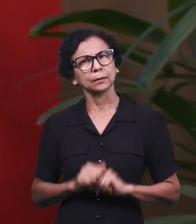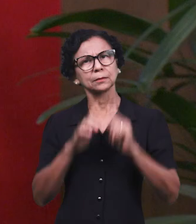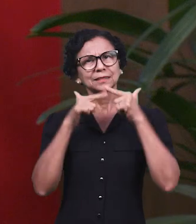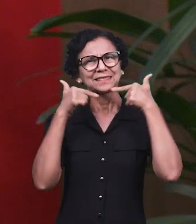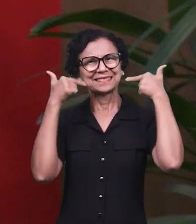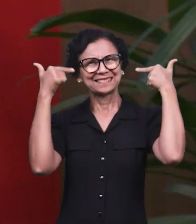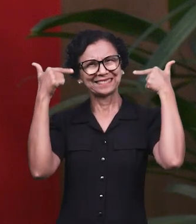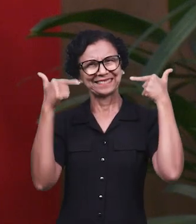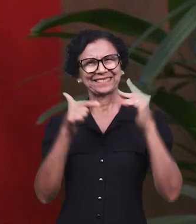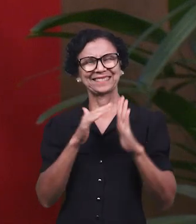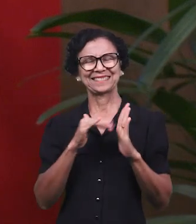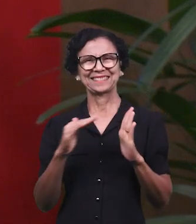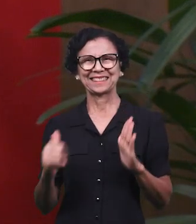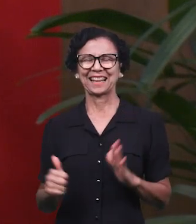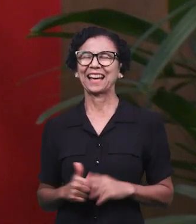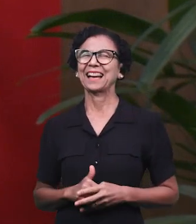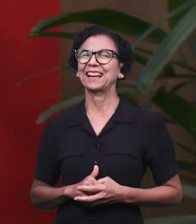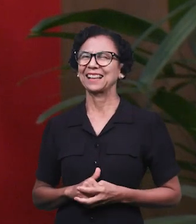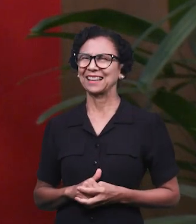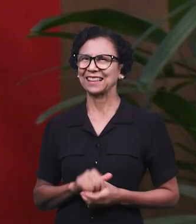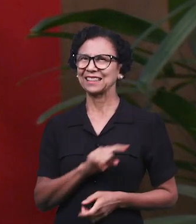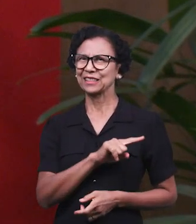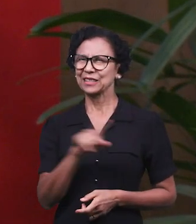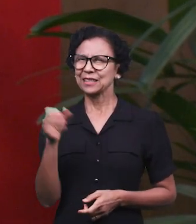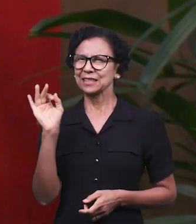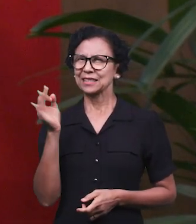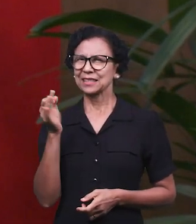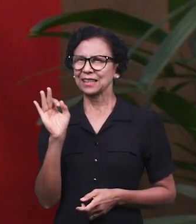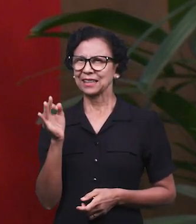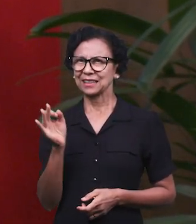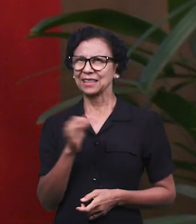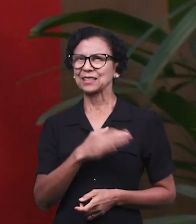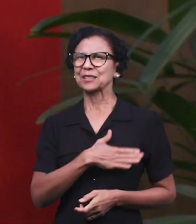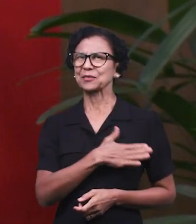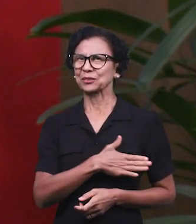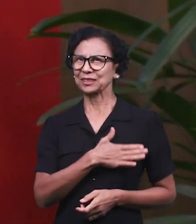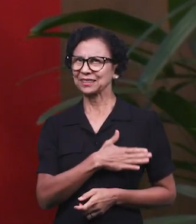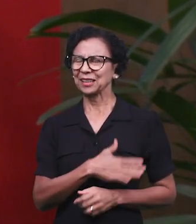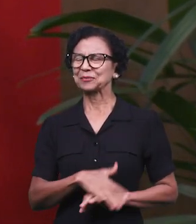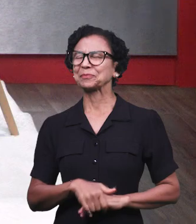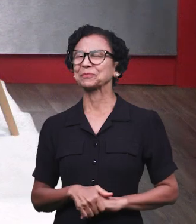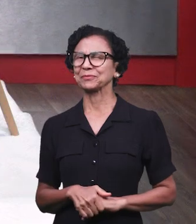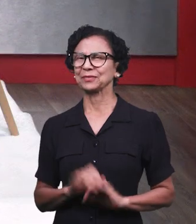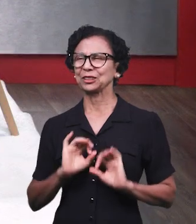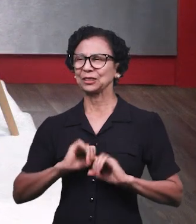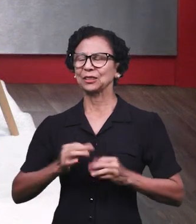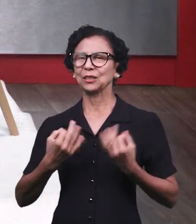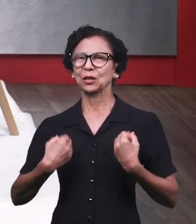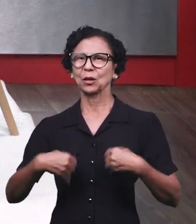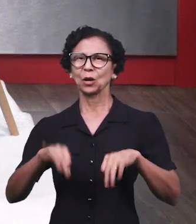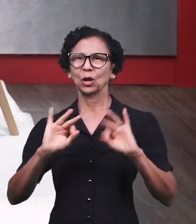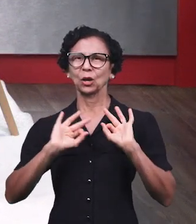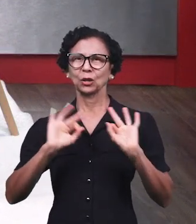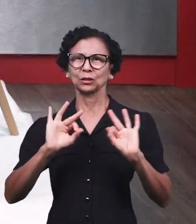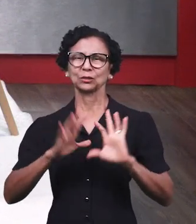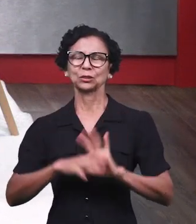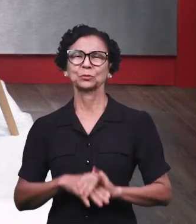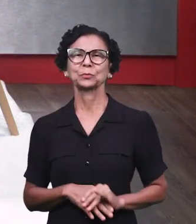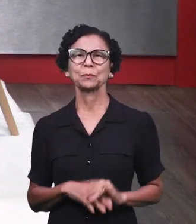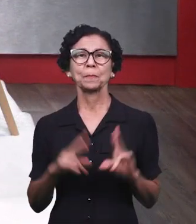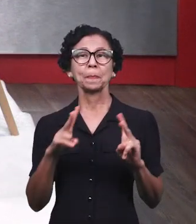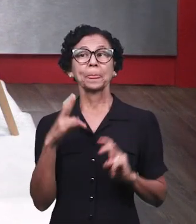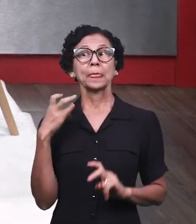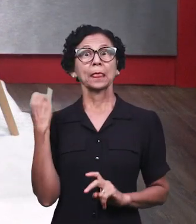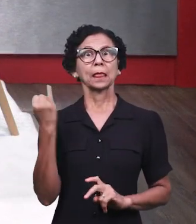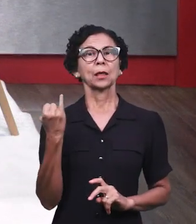a estética do sorriso. Eu tenho certeza que os irmãos que estão assistindo em casa vão gostar bastante. Que ótimo! É um tema muito